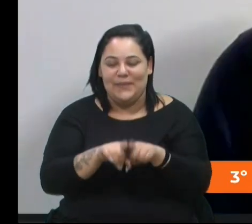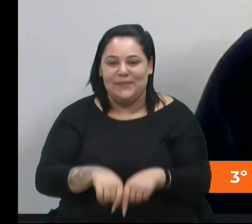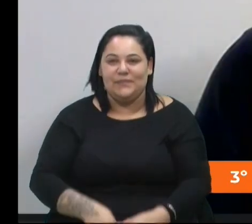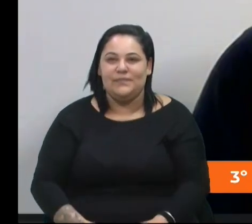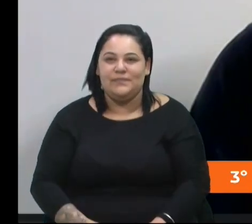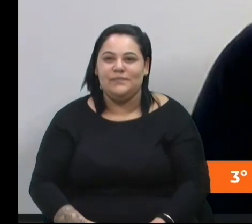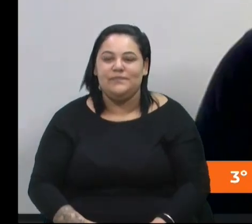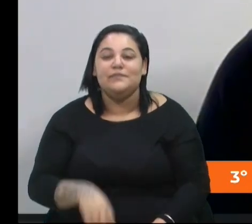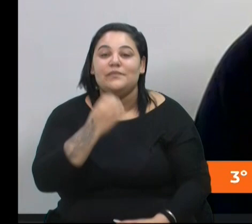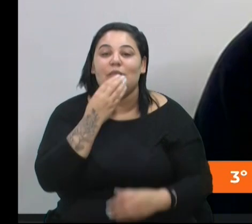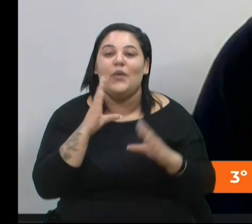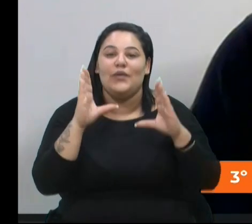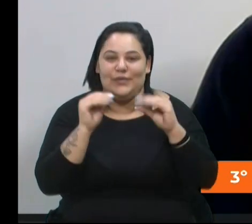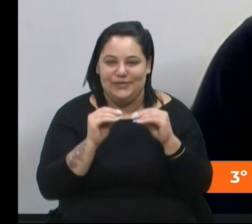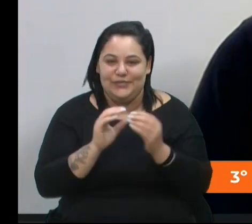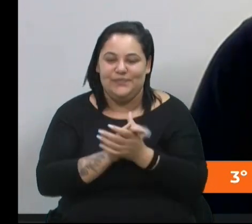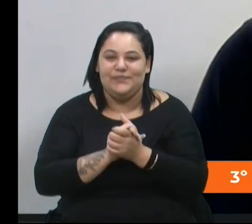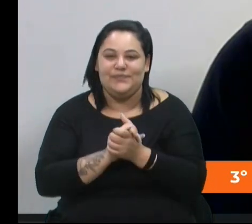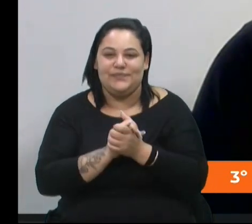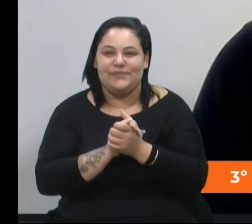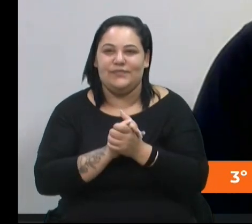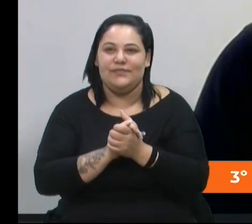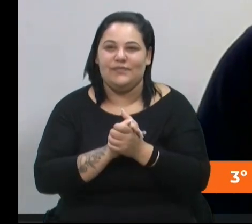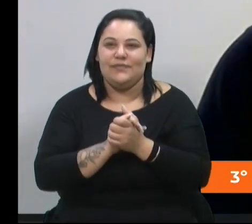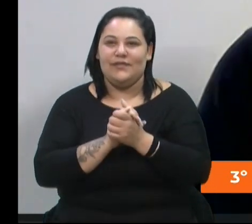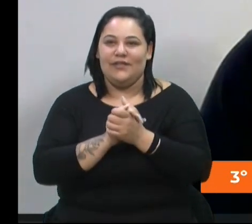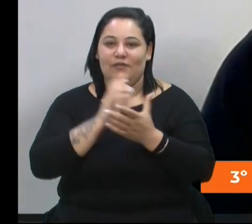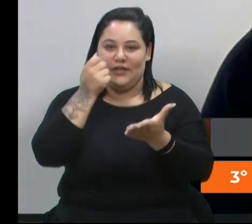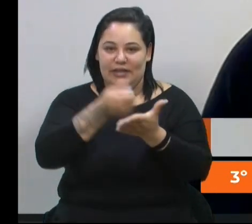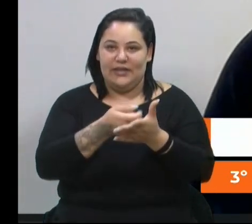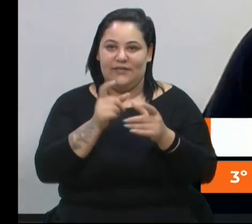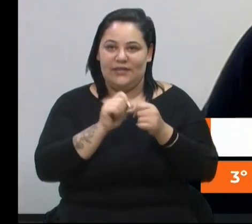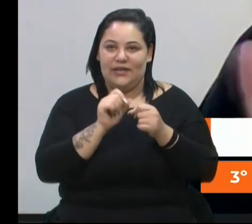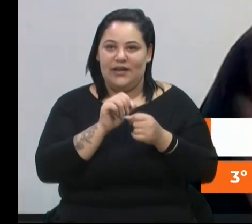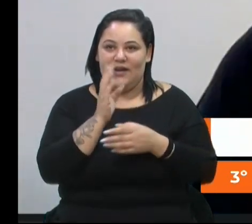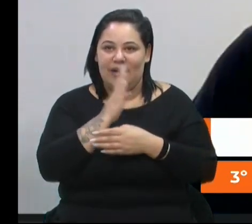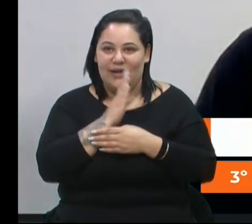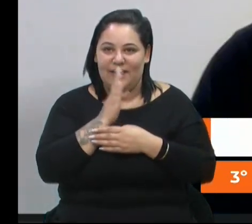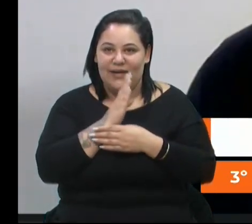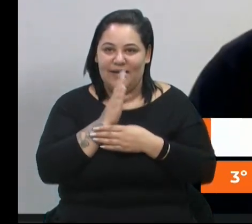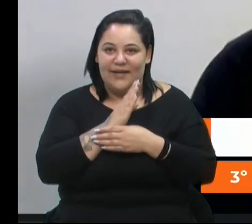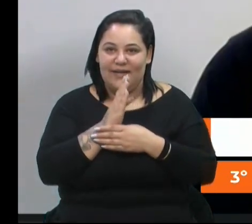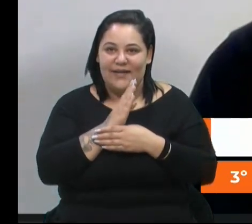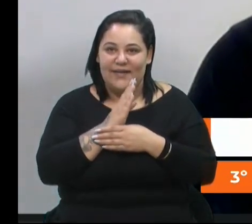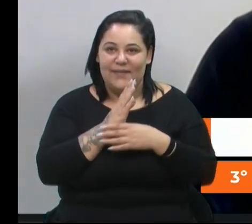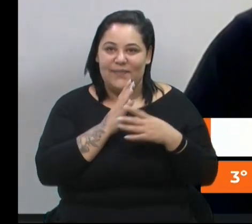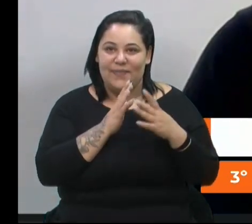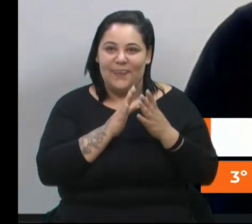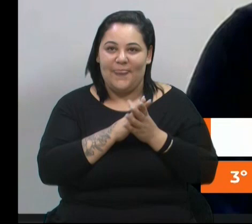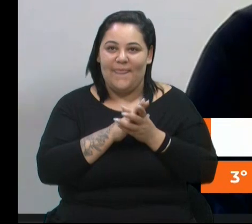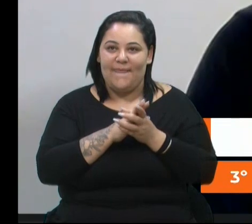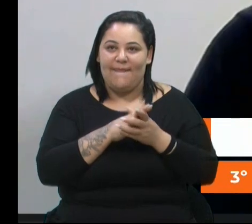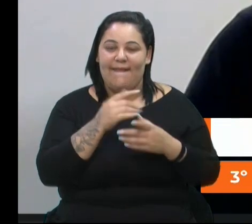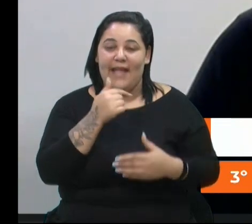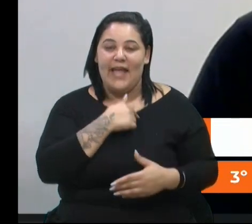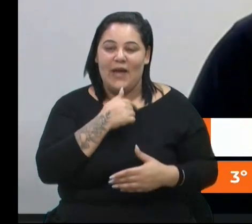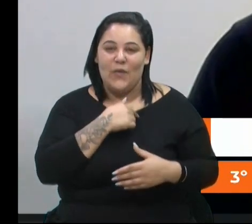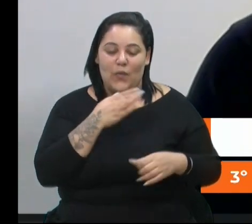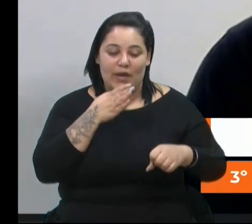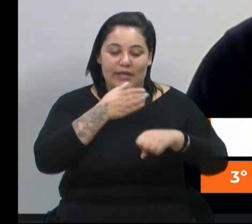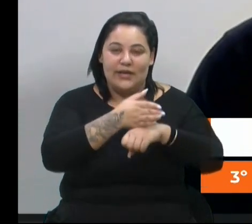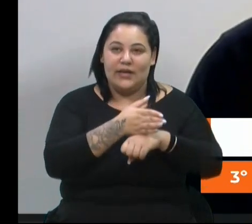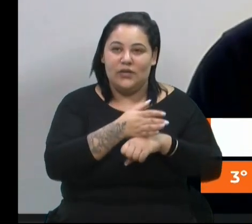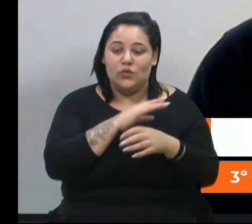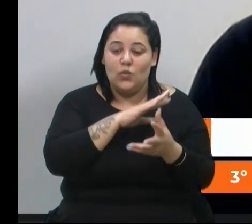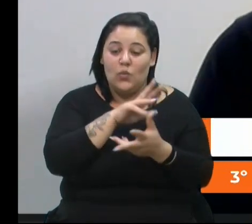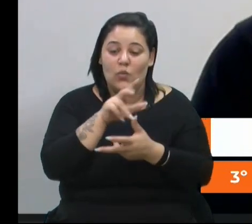beleza. Rosângela, boa noite. Eu vou tentar fazer rapidinho, mas vocês vão ver, é meio complicado. Eu caí nesse